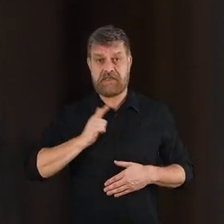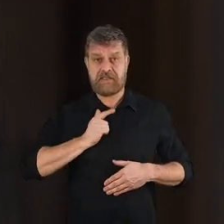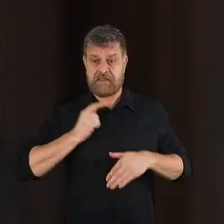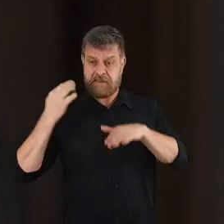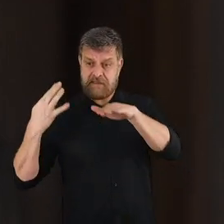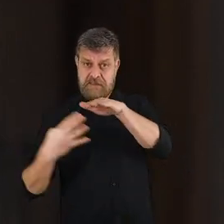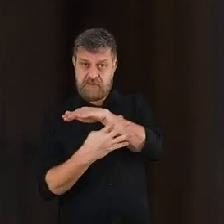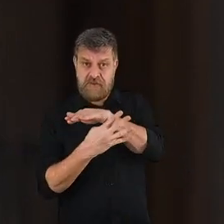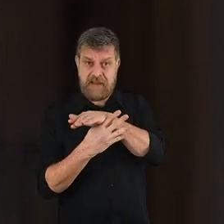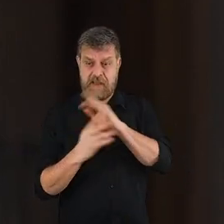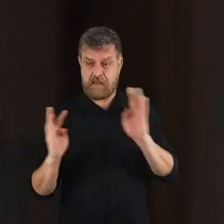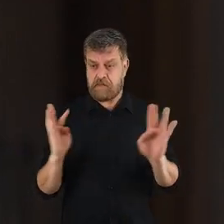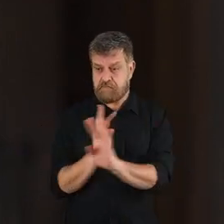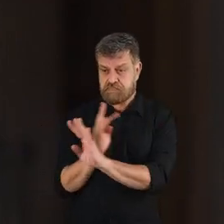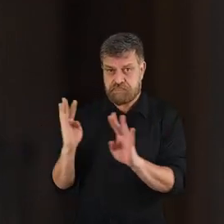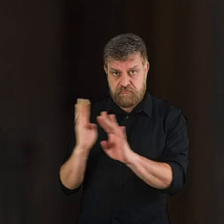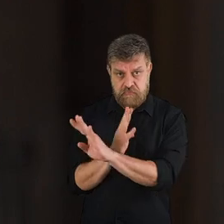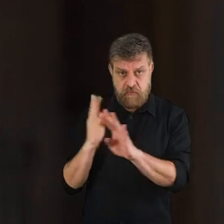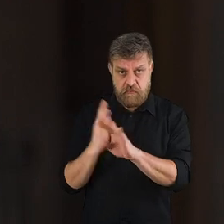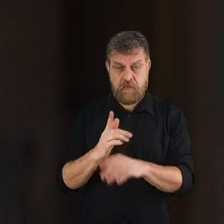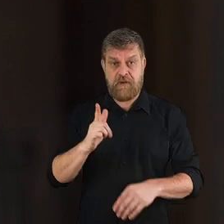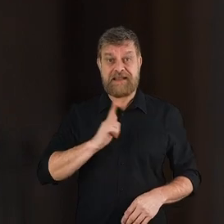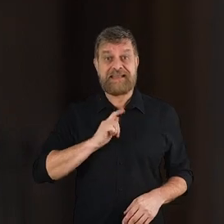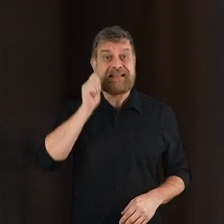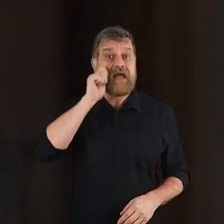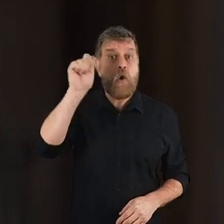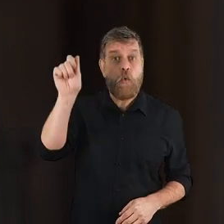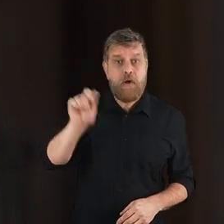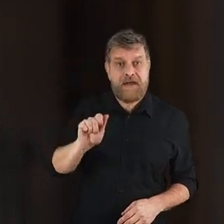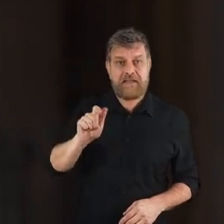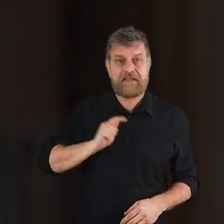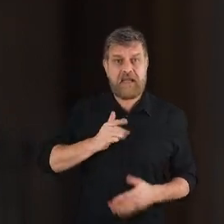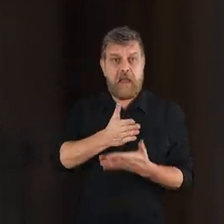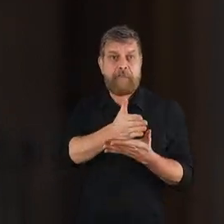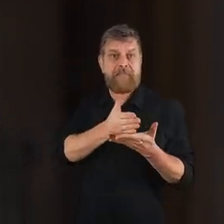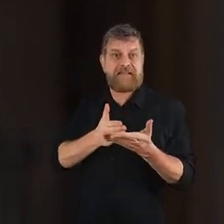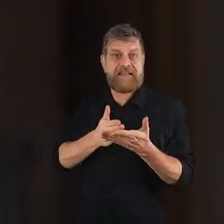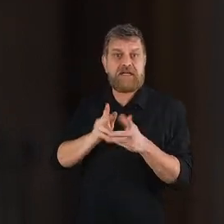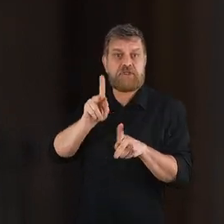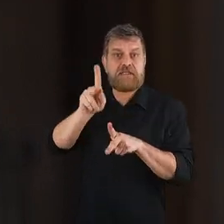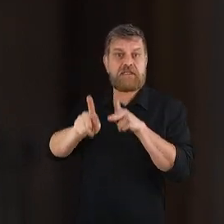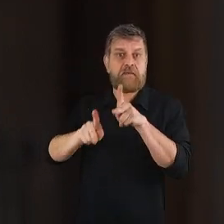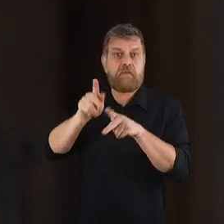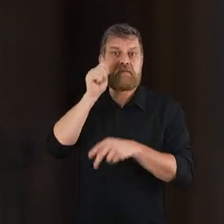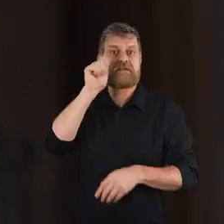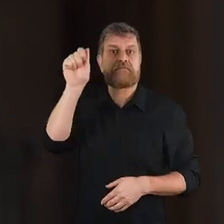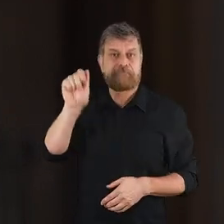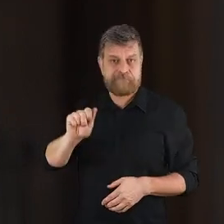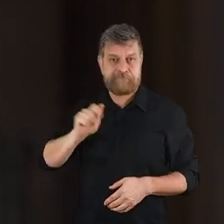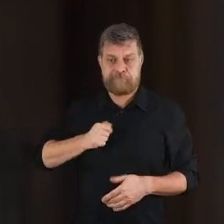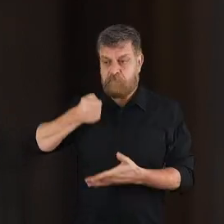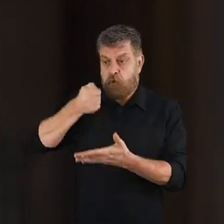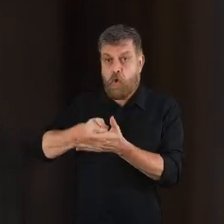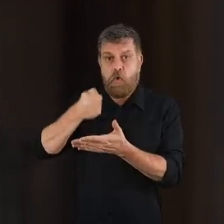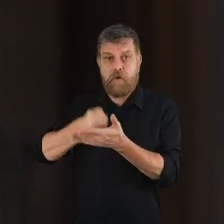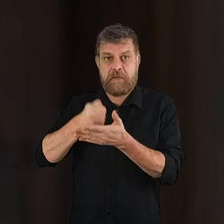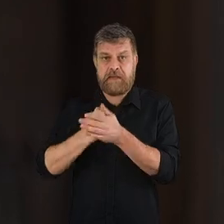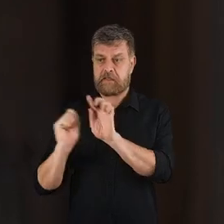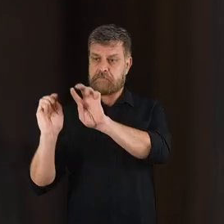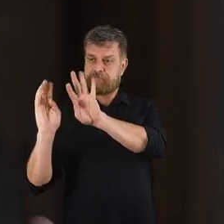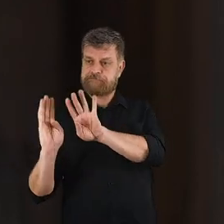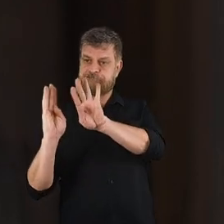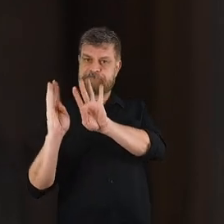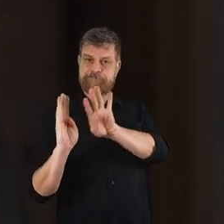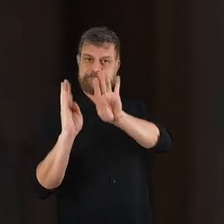deslocados internos e refugiados da Ucrânia, metade da população ucraniana forçada a se